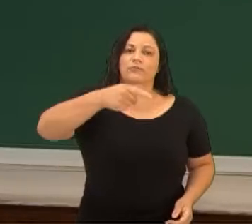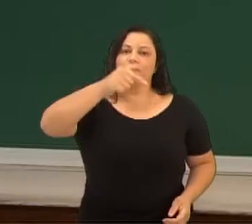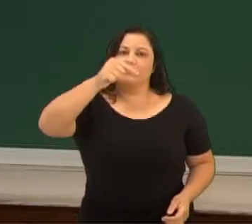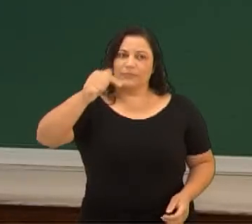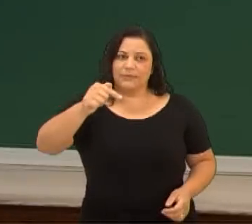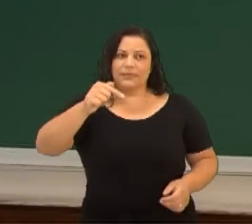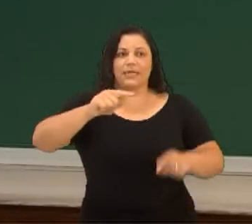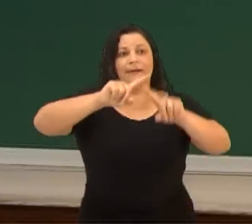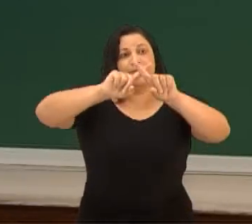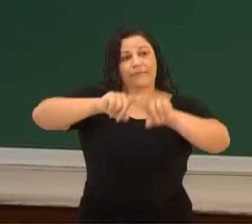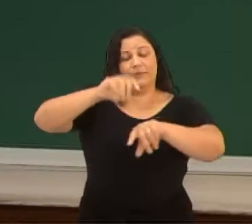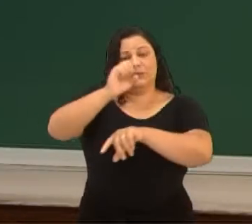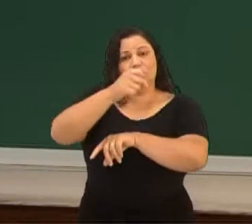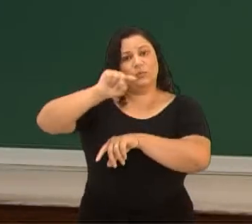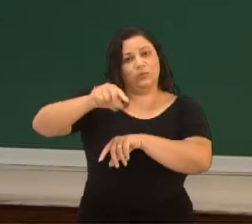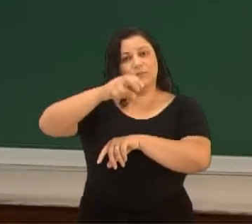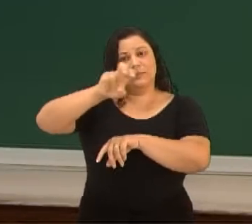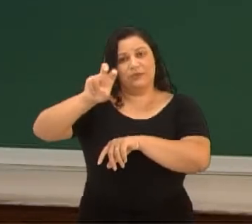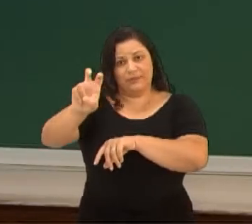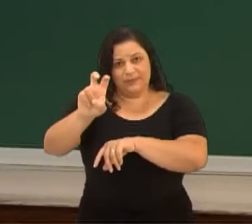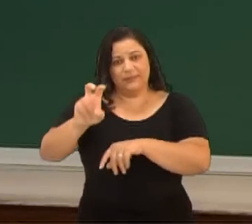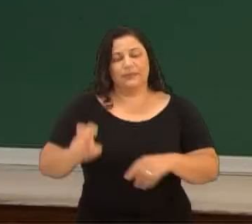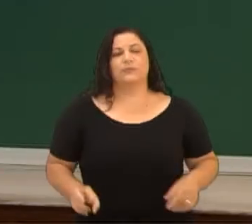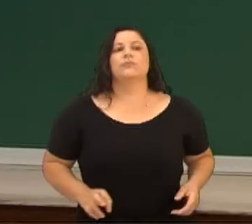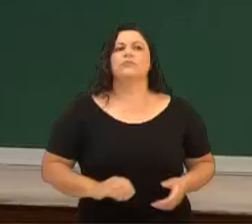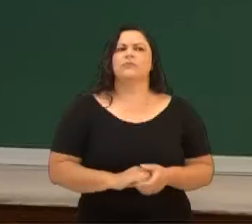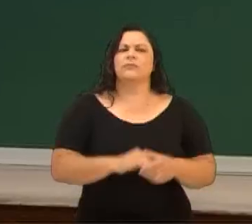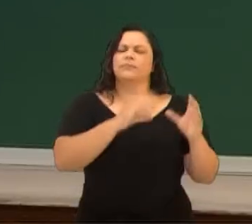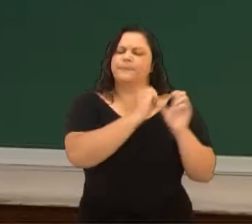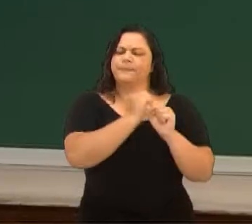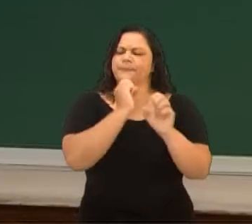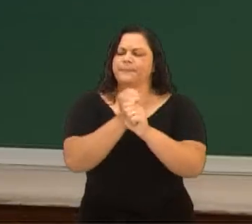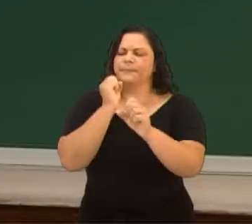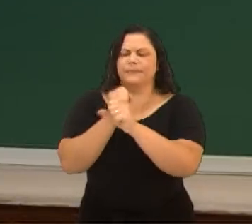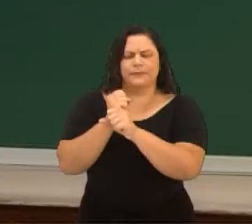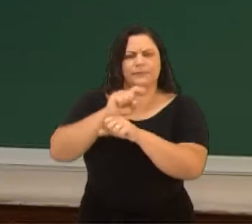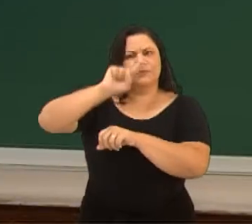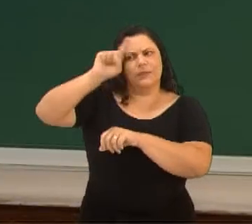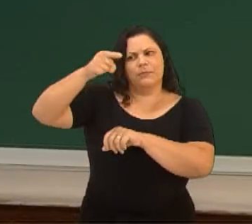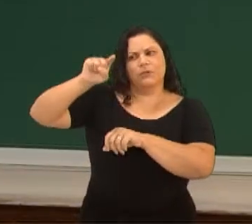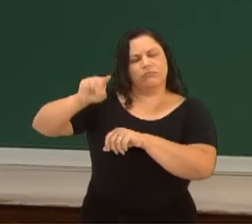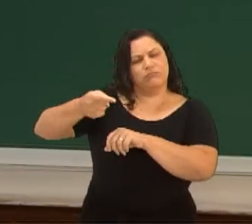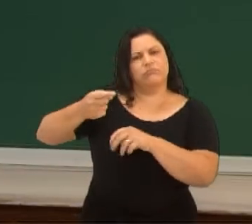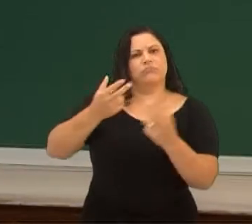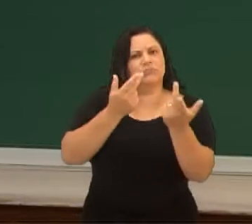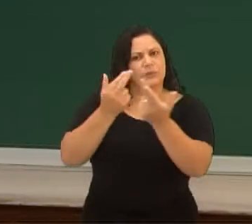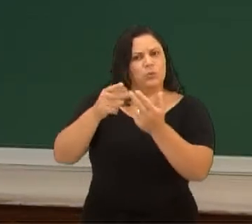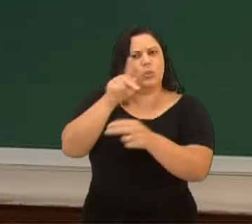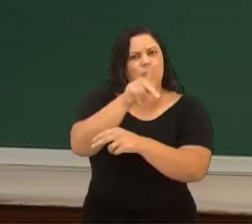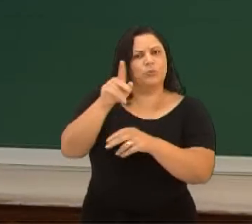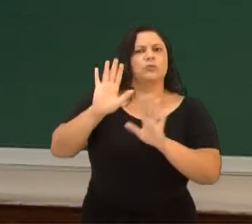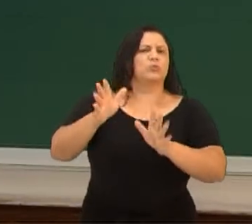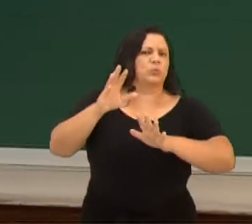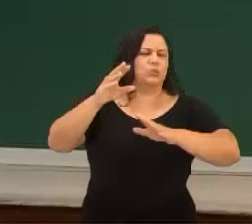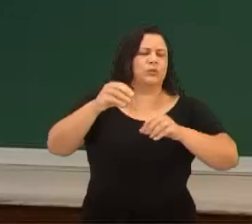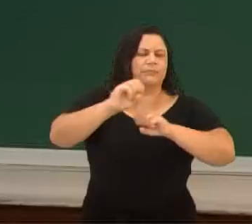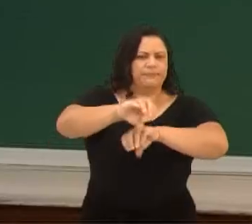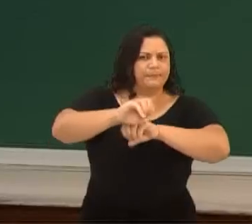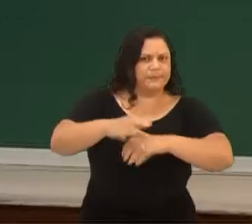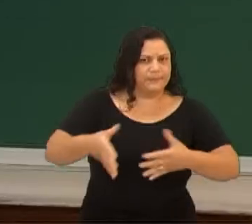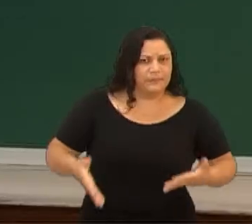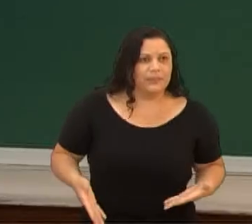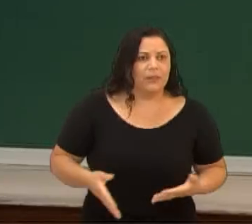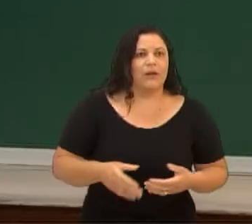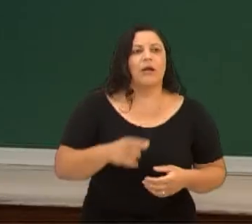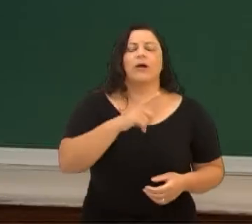a altura, que é 8,5. Fazendo toda essa continha, colocando a vírgula certinha, igual a prof ensinou para vocês, vocês vão